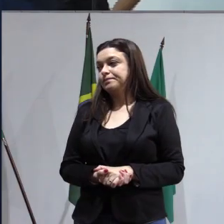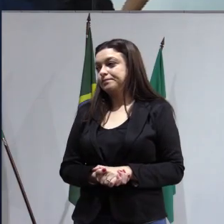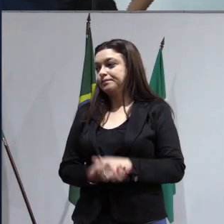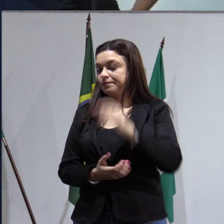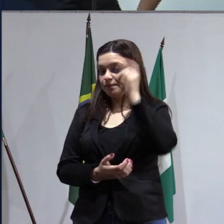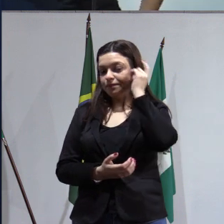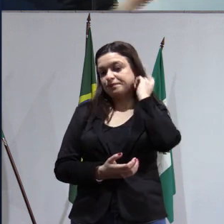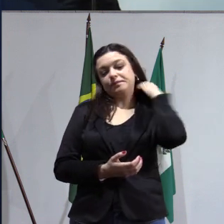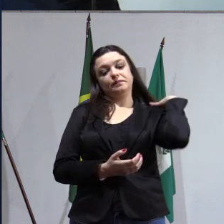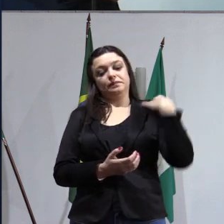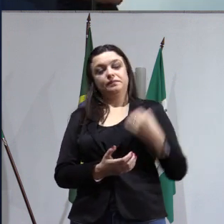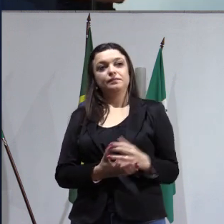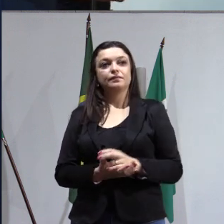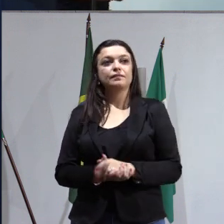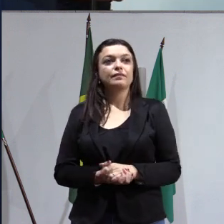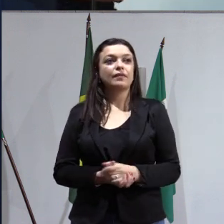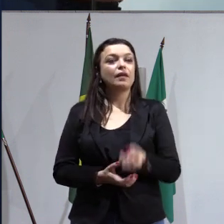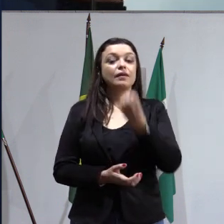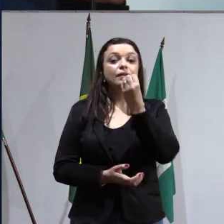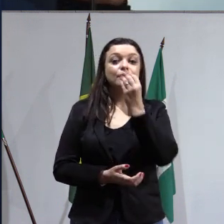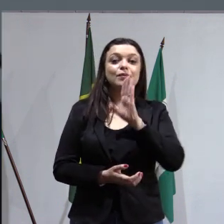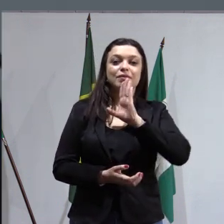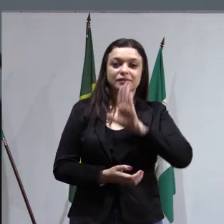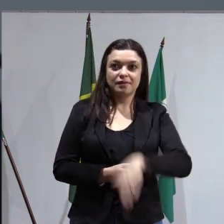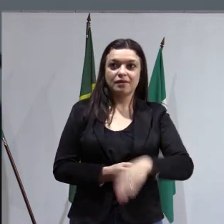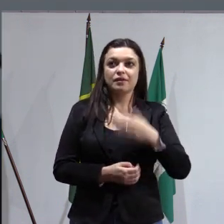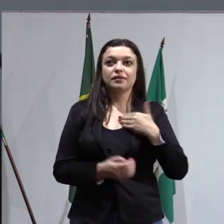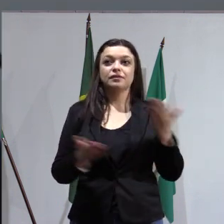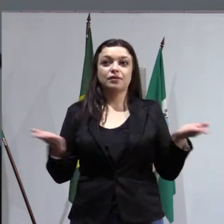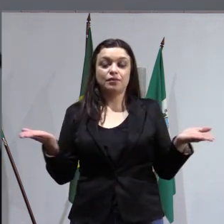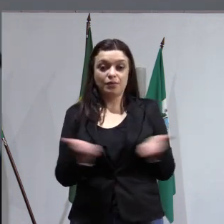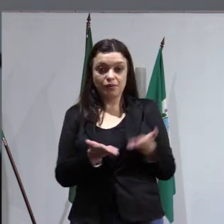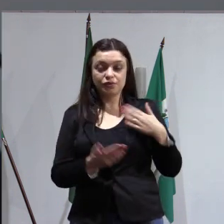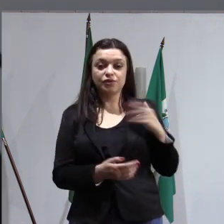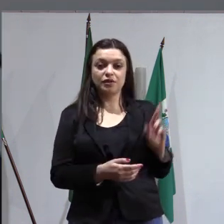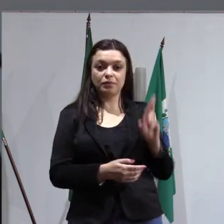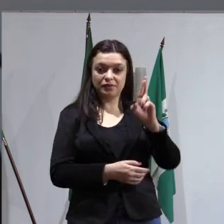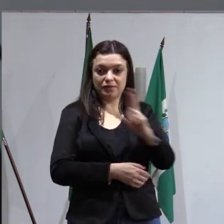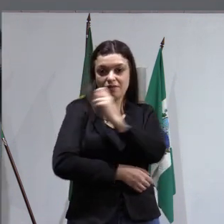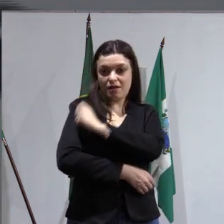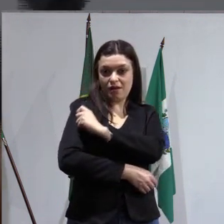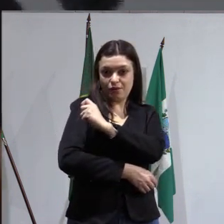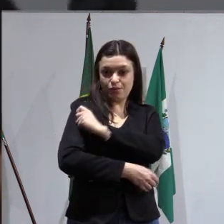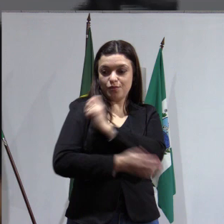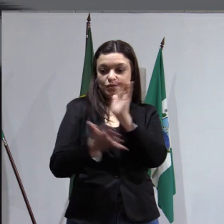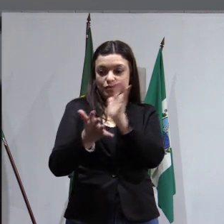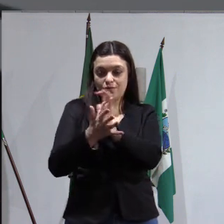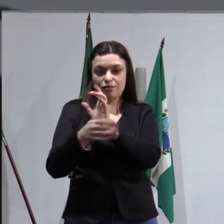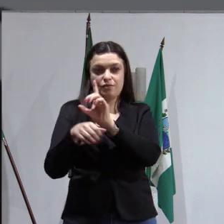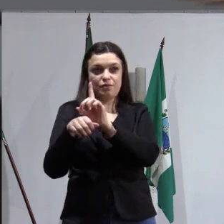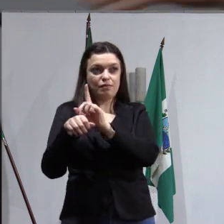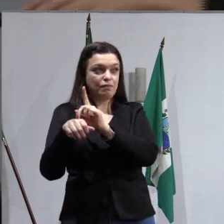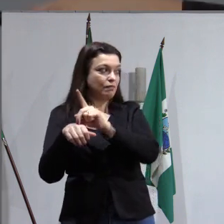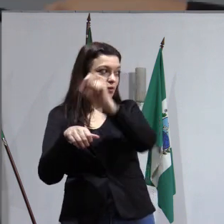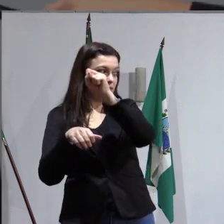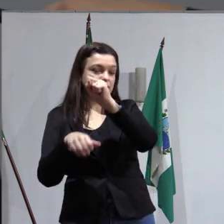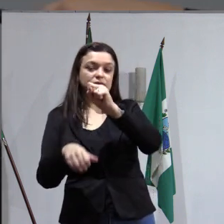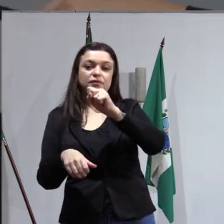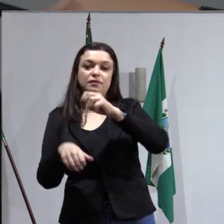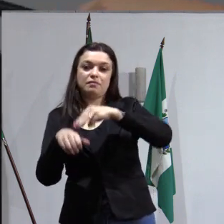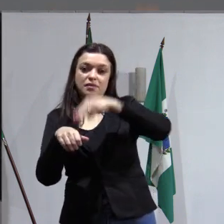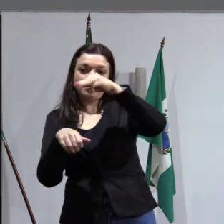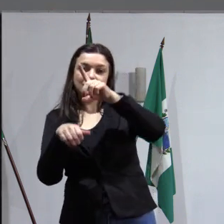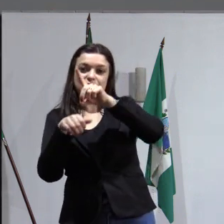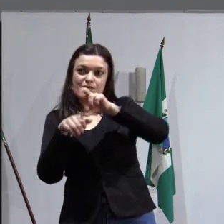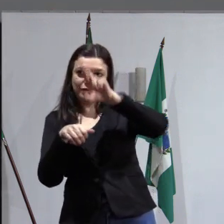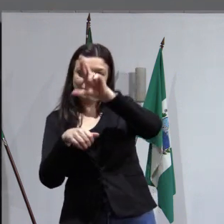Olá, boa tarde. Então, eu falo hoje como representante discente do curso da pós-graduação em comunicação da